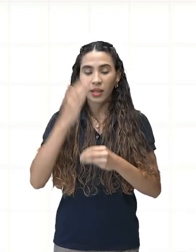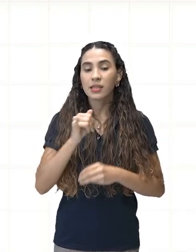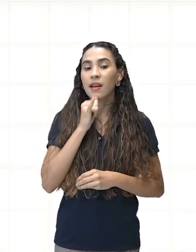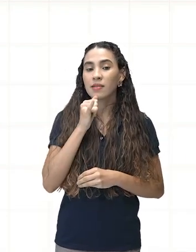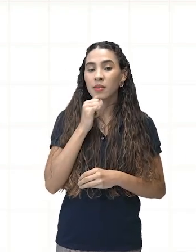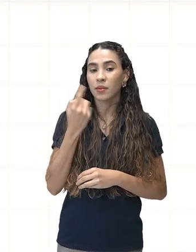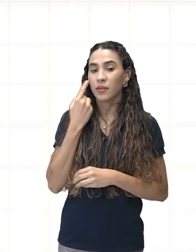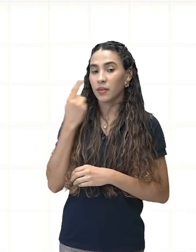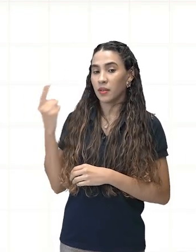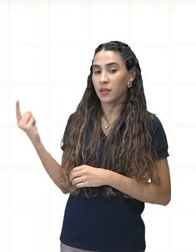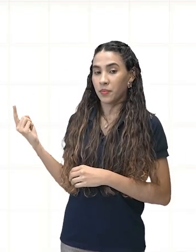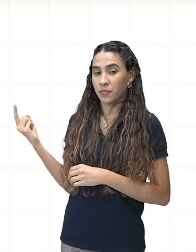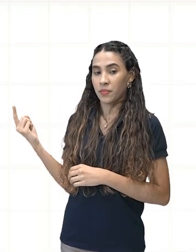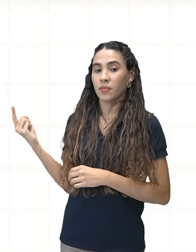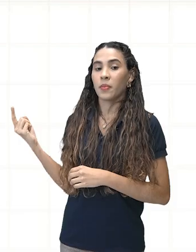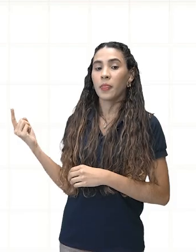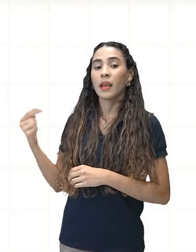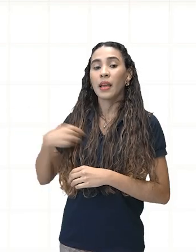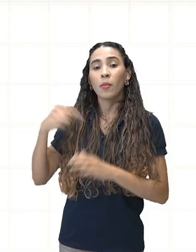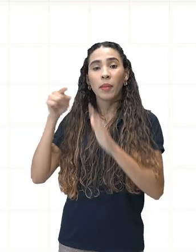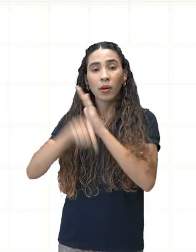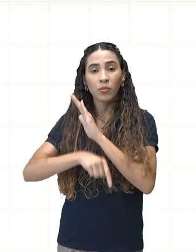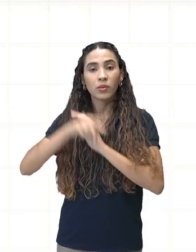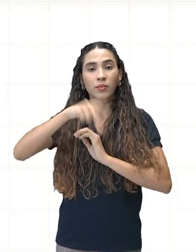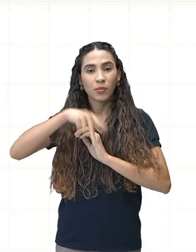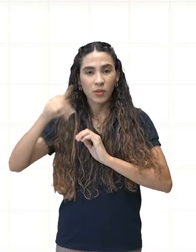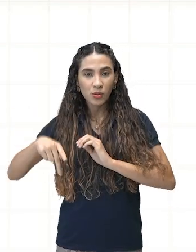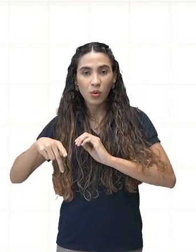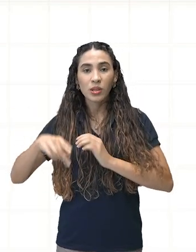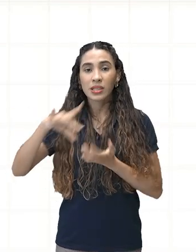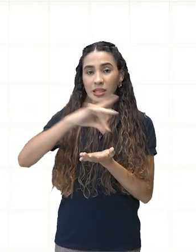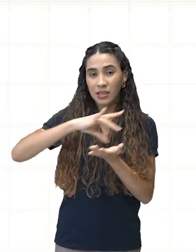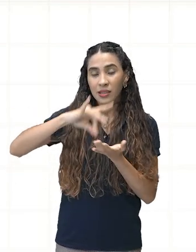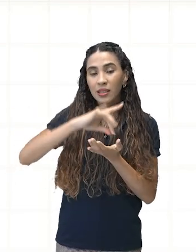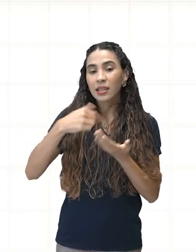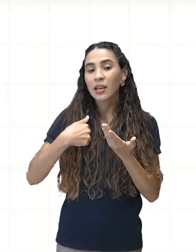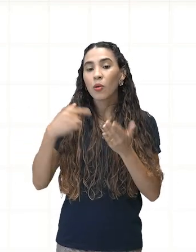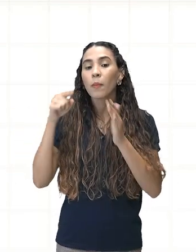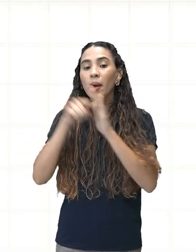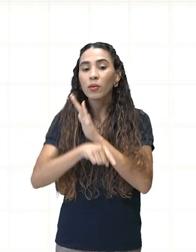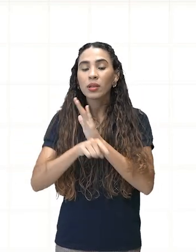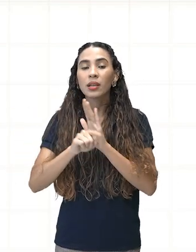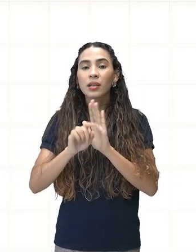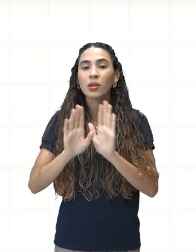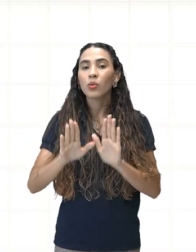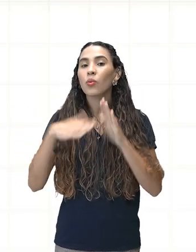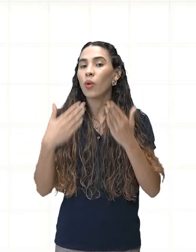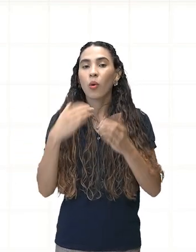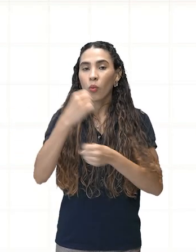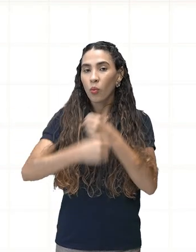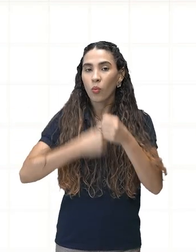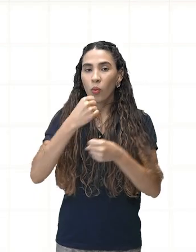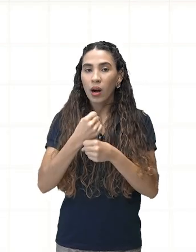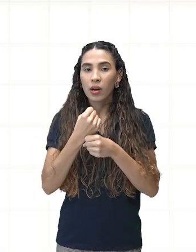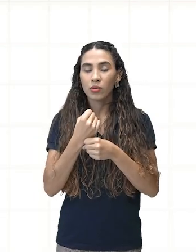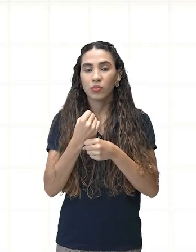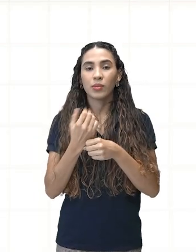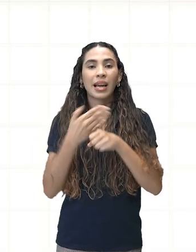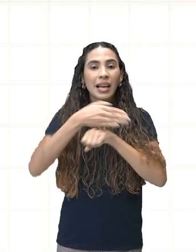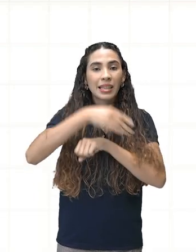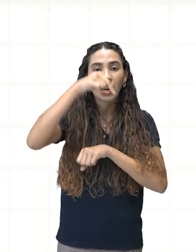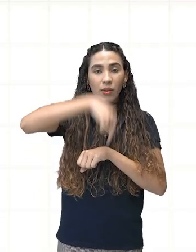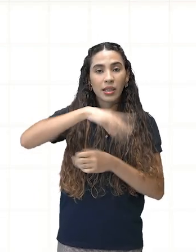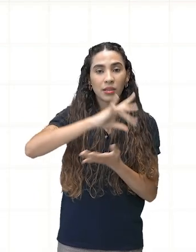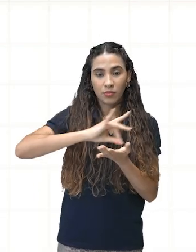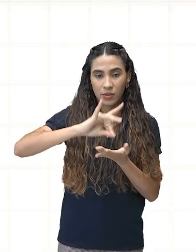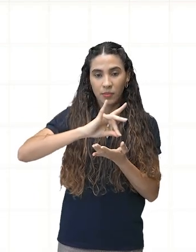aqui. Eu fiz uma pergunta para os professores do Centro de Mídias e eu perguntei deles em que ano eles entraram aqui